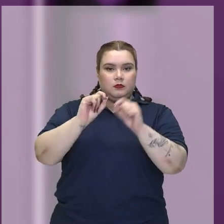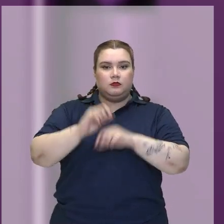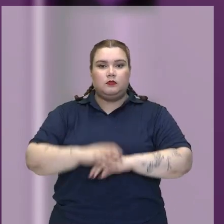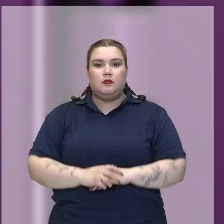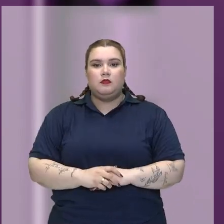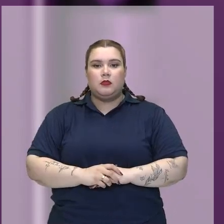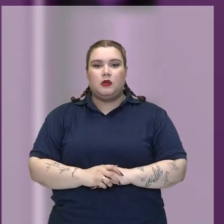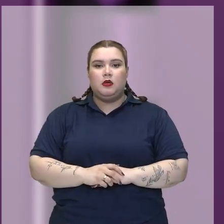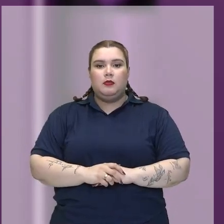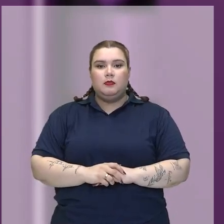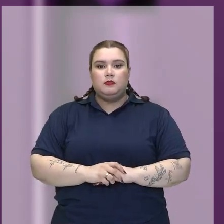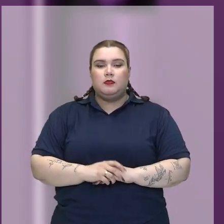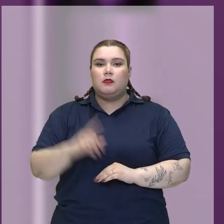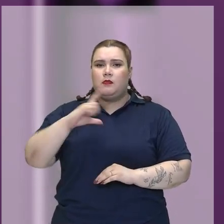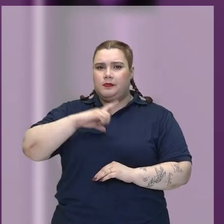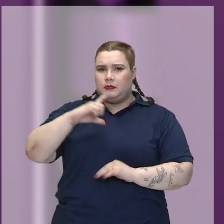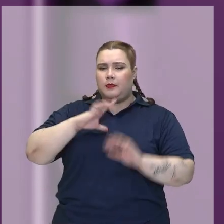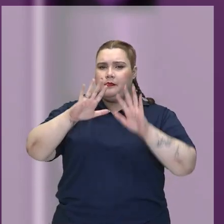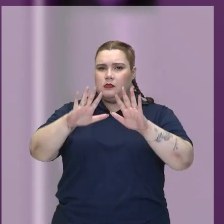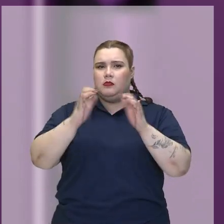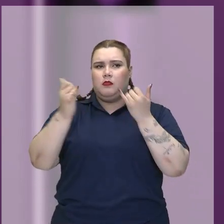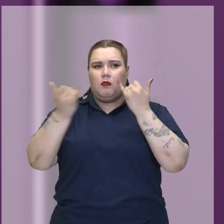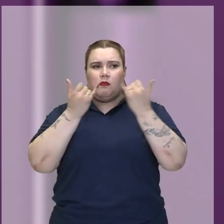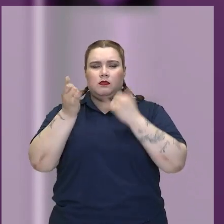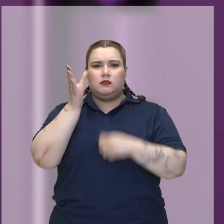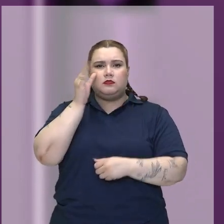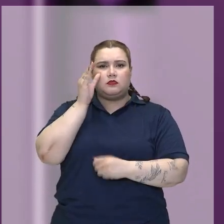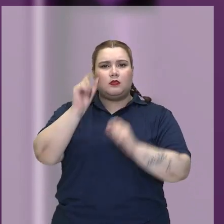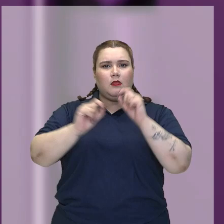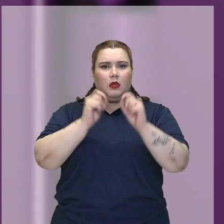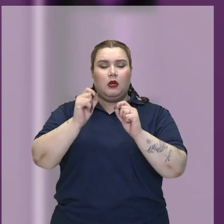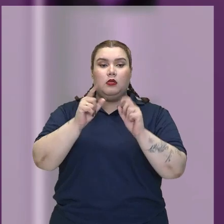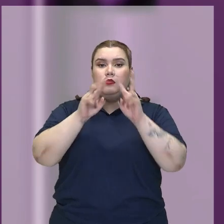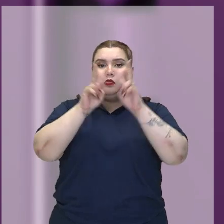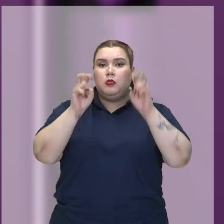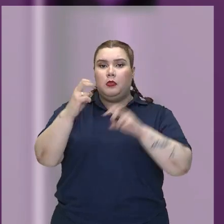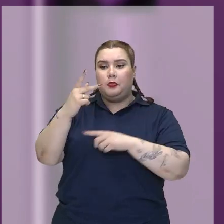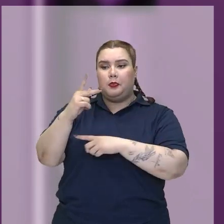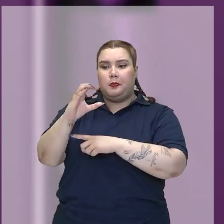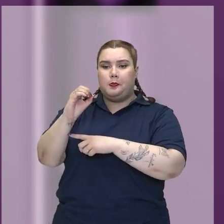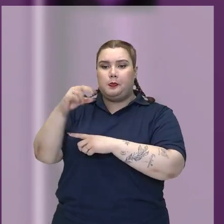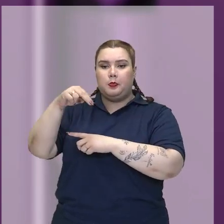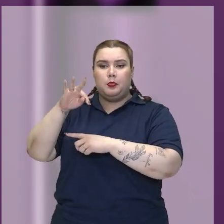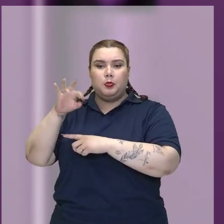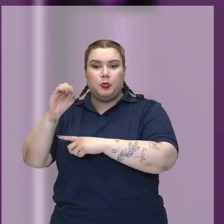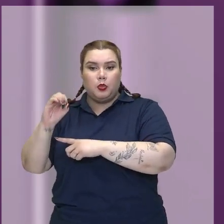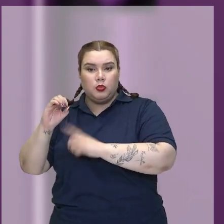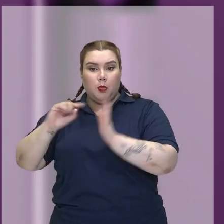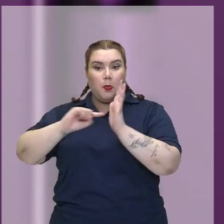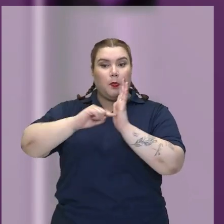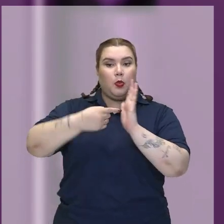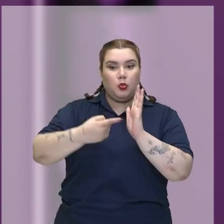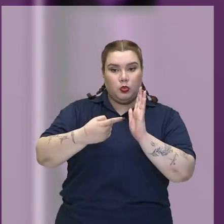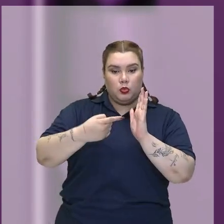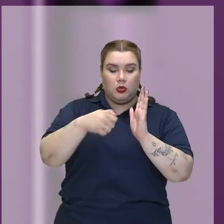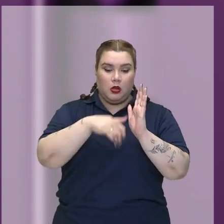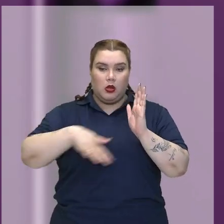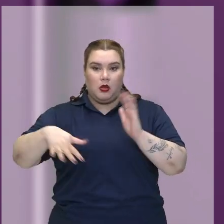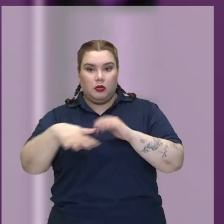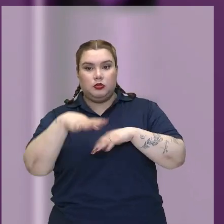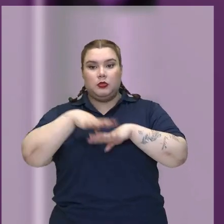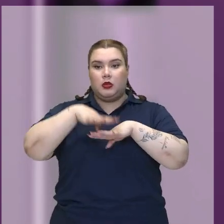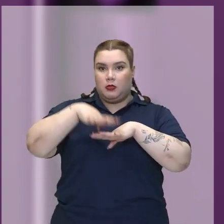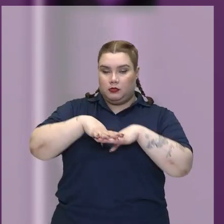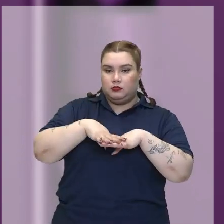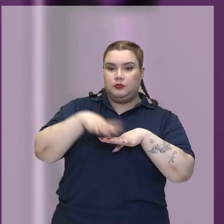coisa bem curiosa, né? Que é o ponto. Nós estamos aqui dentro da geometria, dentro do espaço aí da geometria,